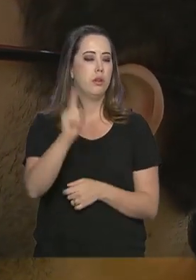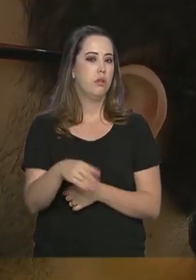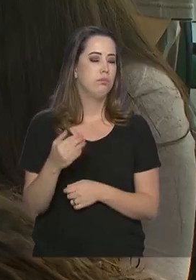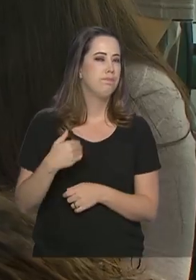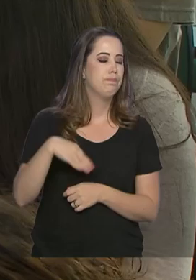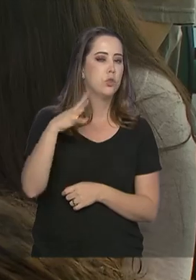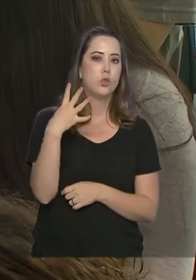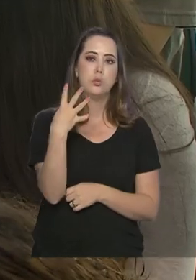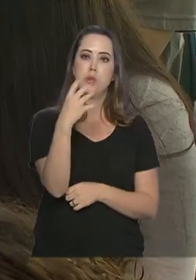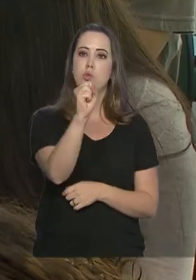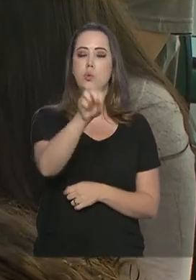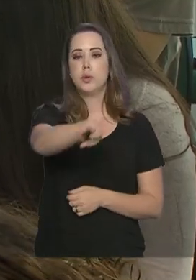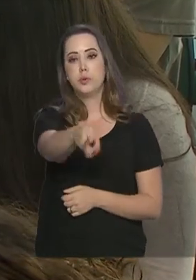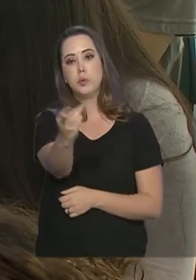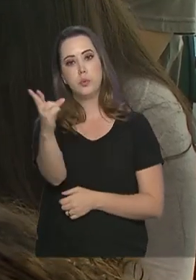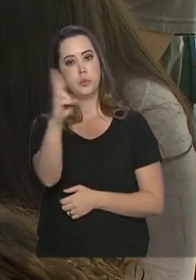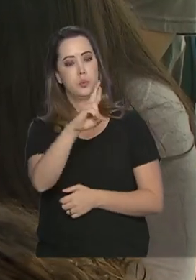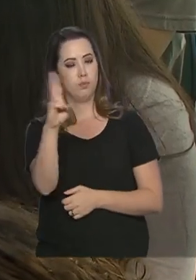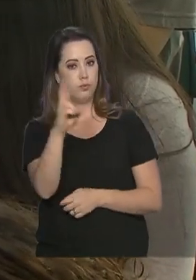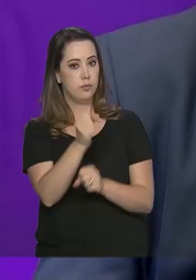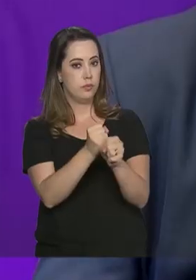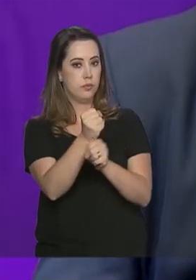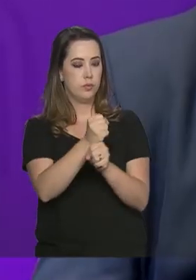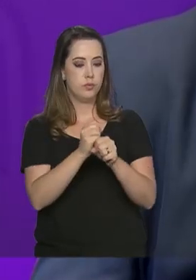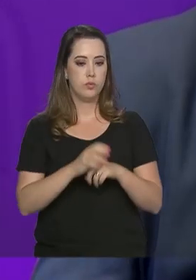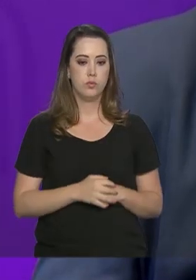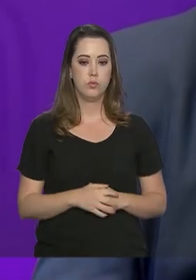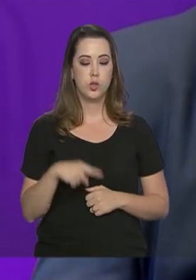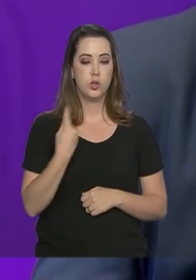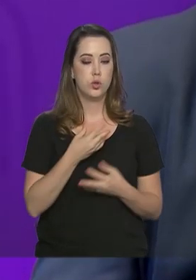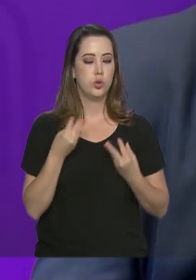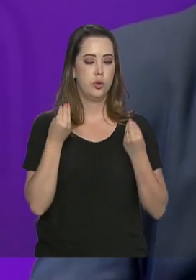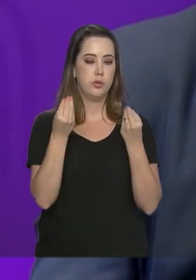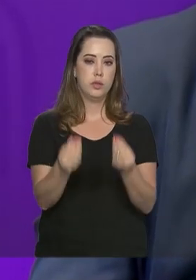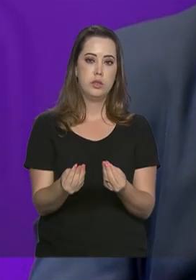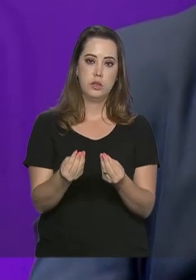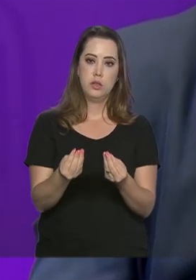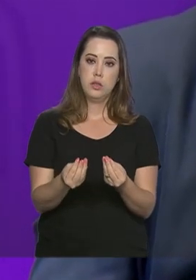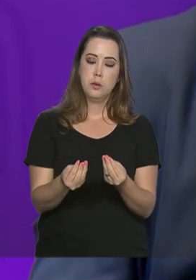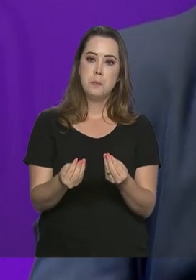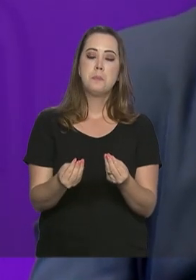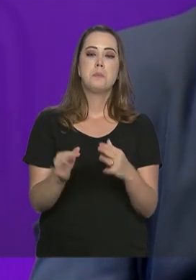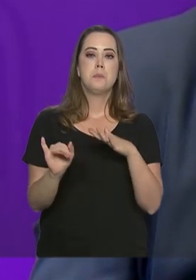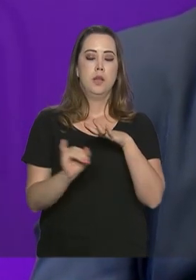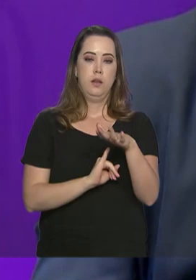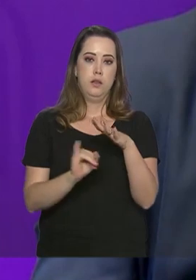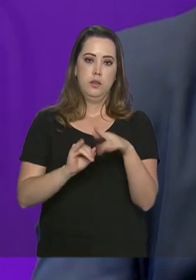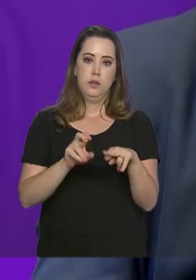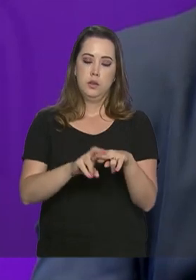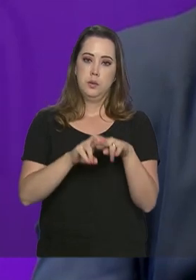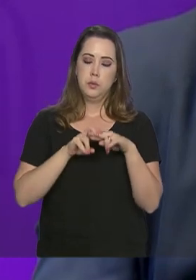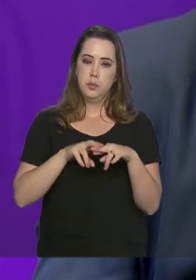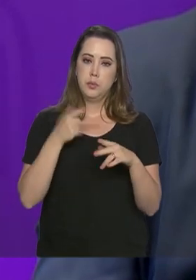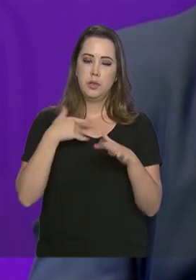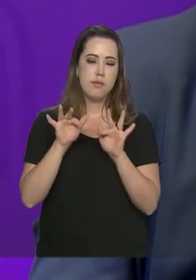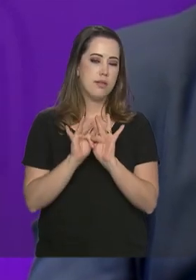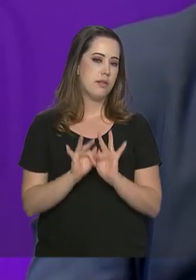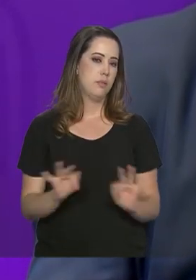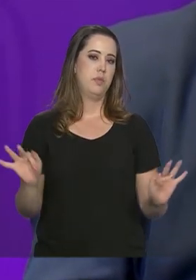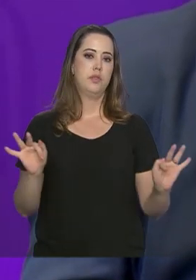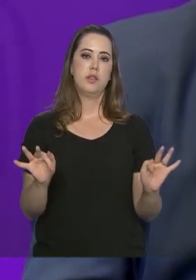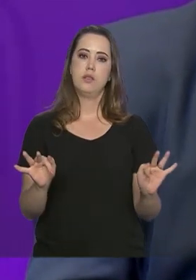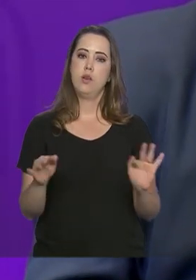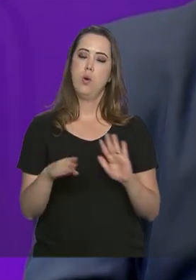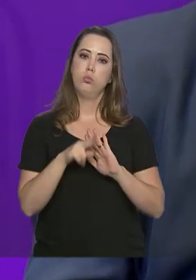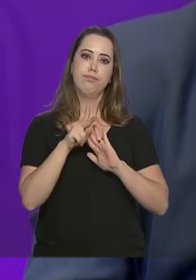cerca de 48 milhões de reais por ano. A gente está garantindo que as instituições, mediante uma simplificação dos seus